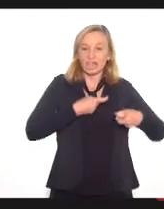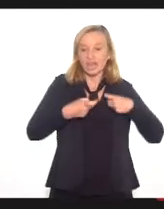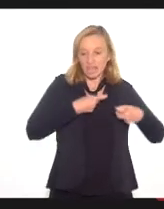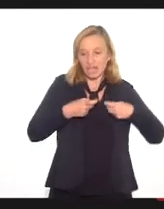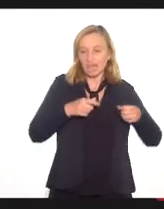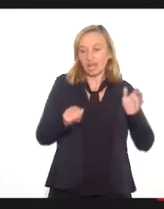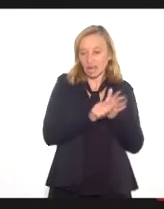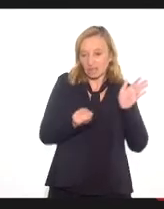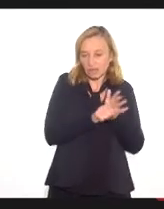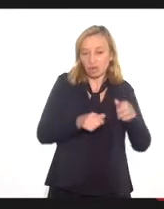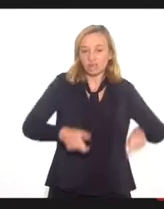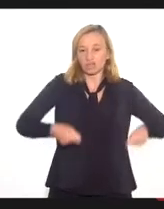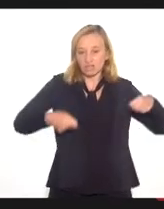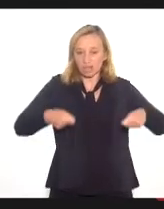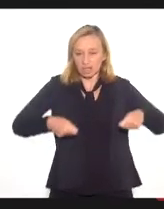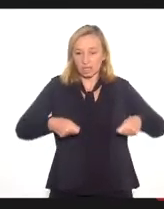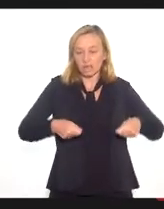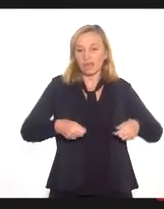os pobres, é guerra